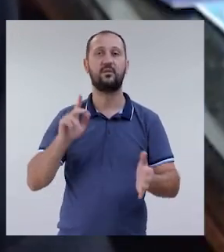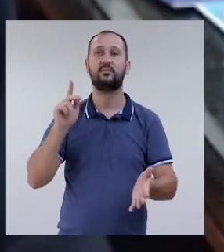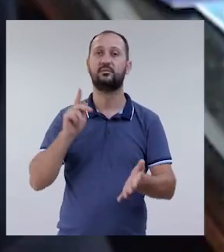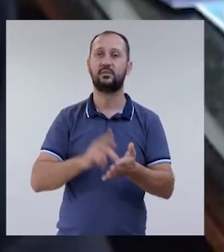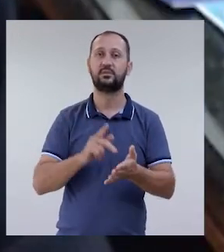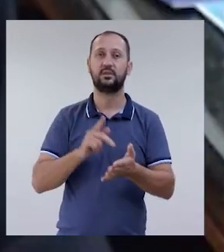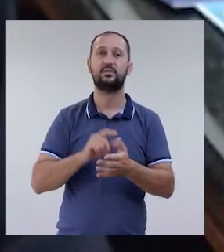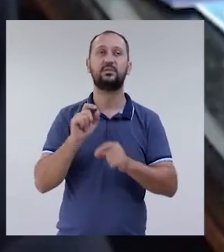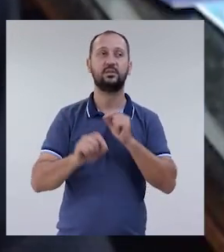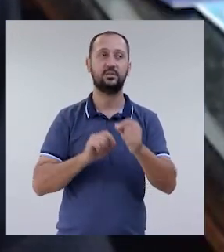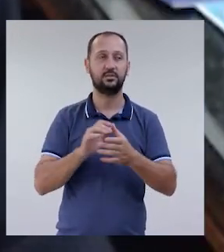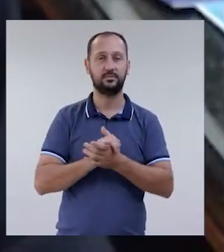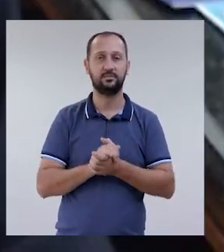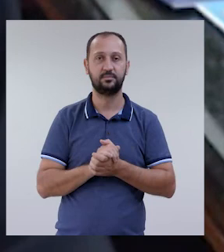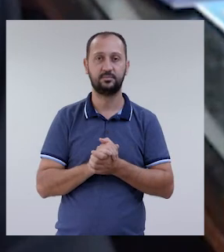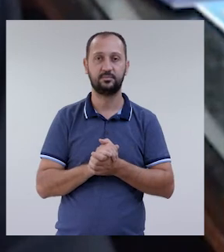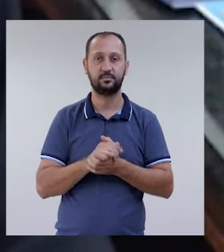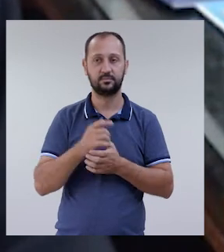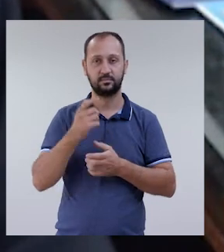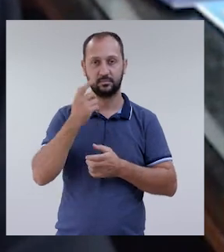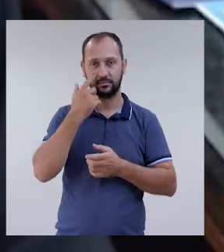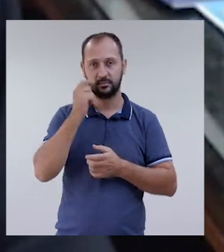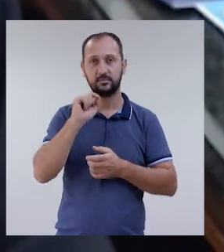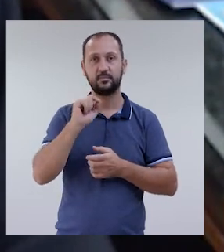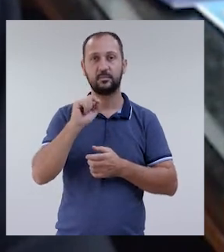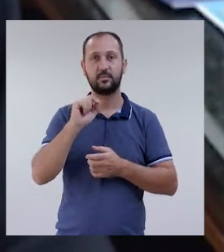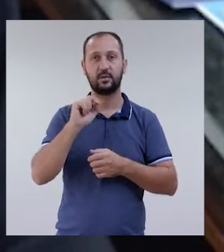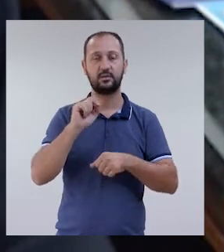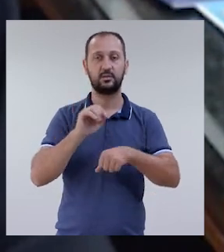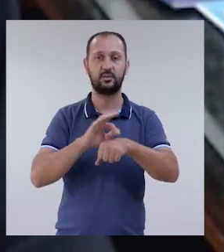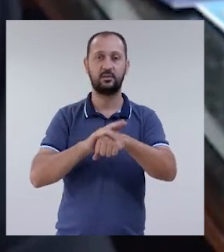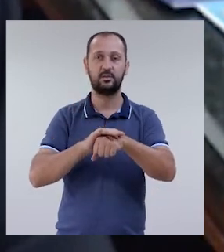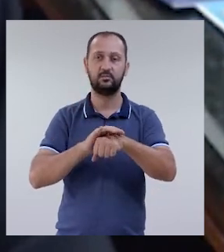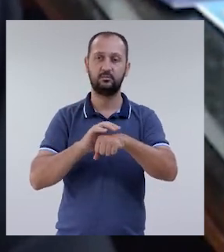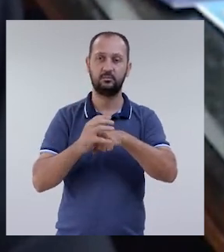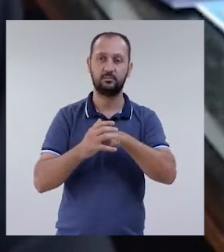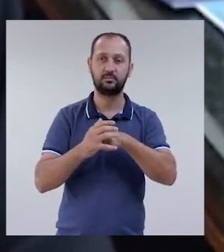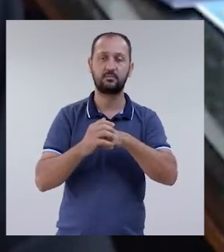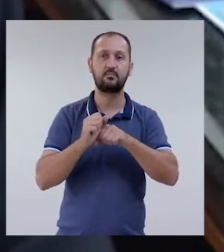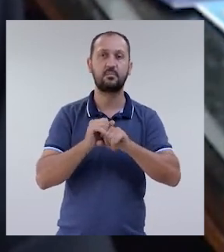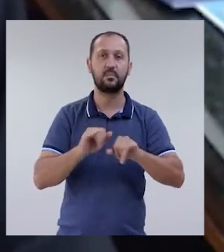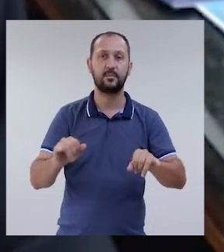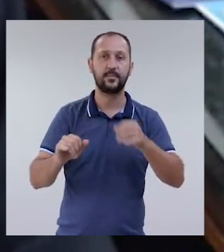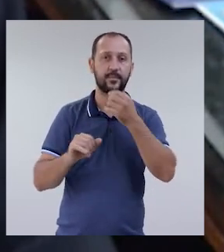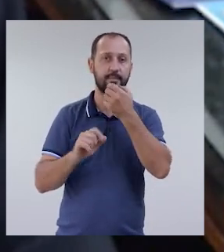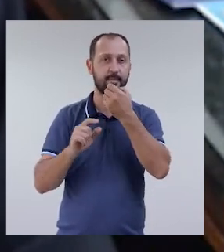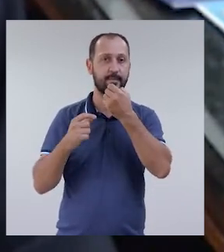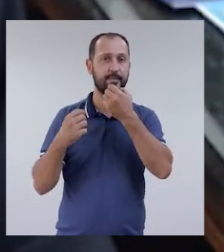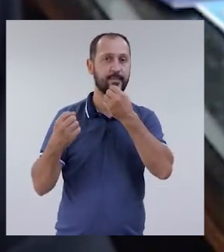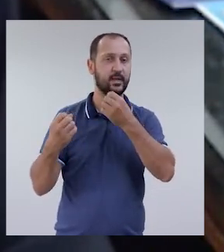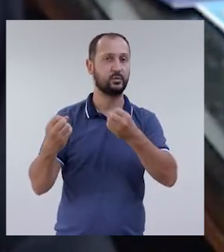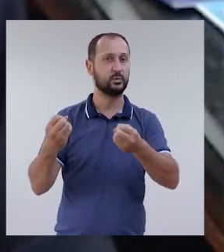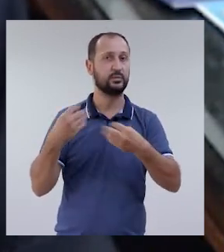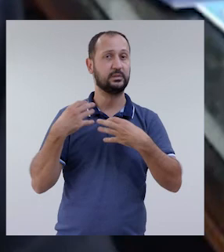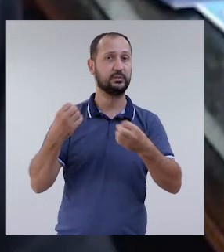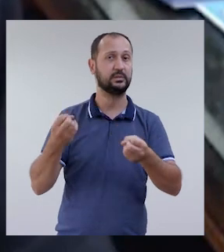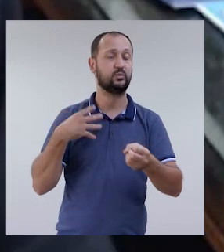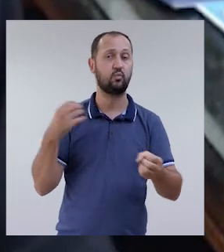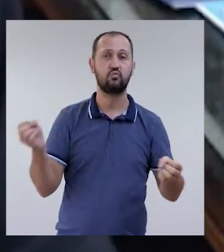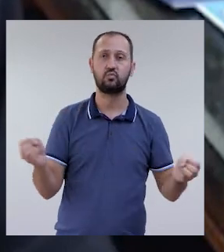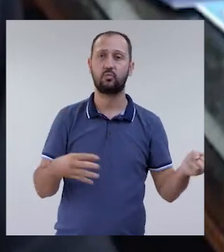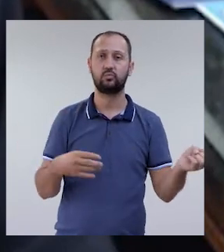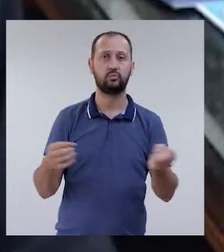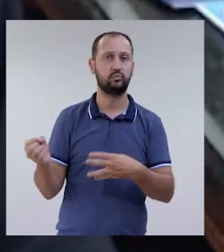A verdade que a pandemia, ela nos ensinou muita